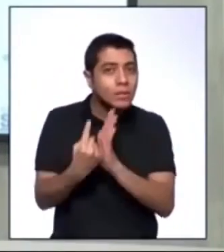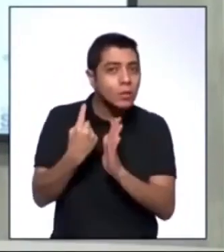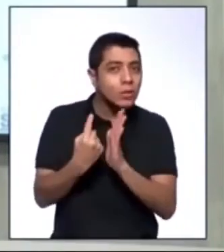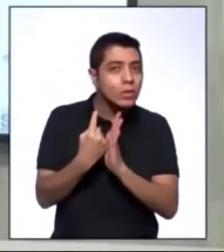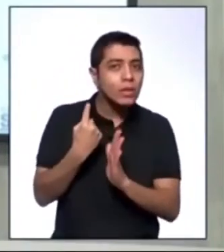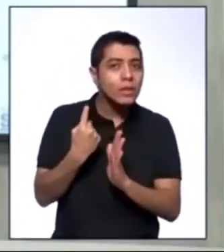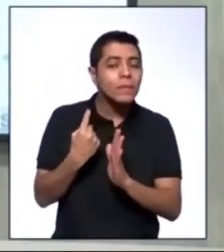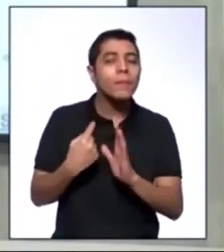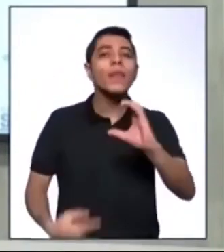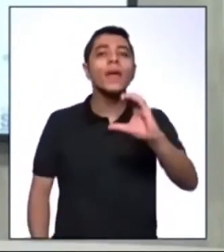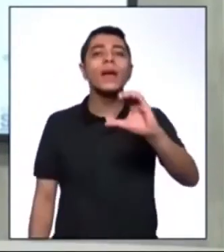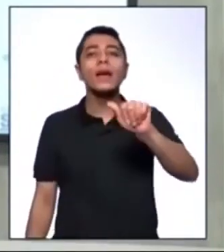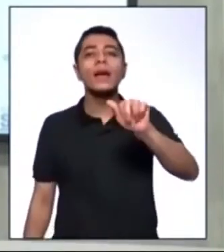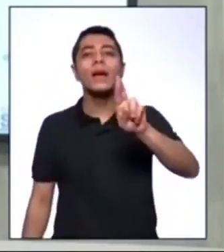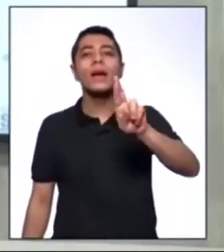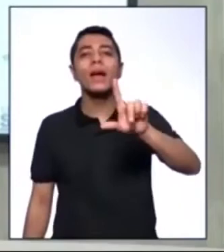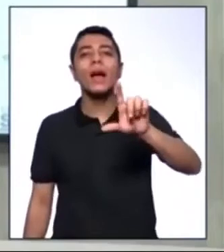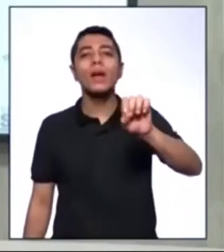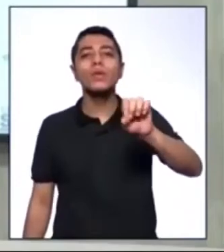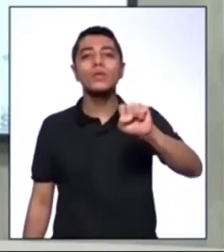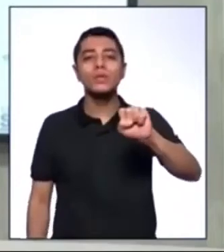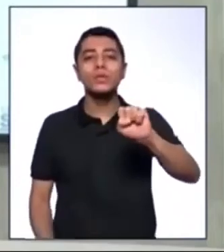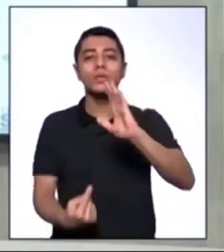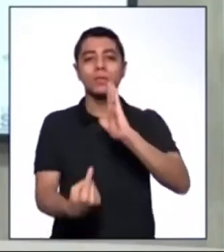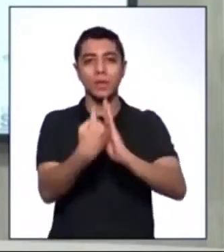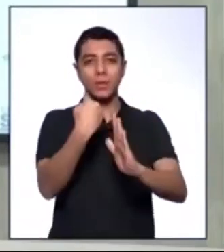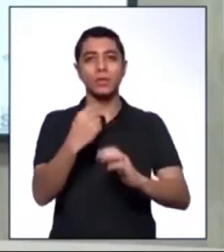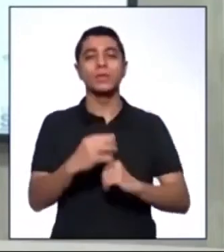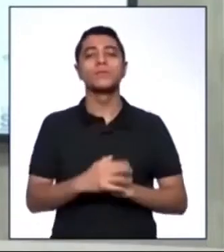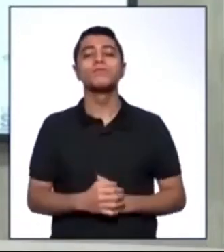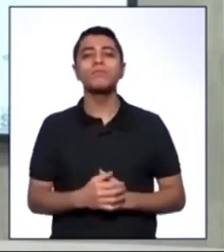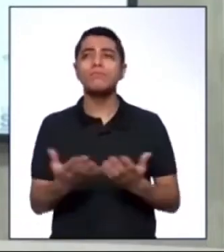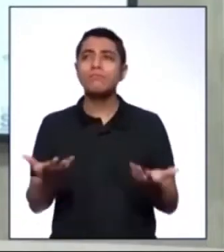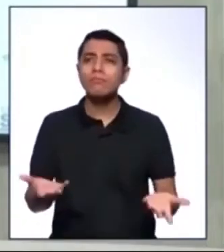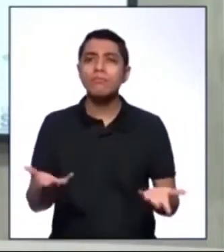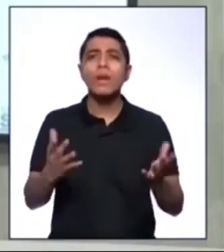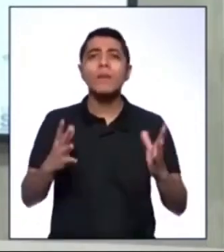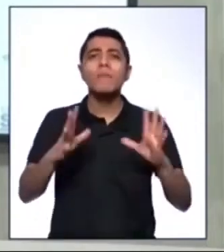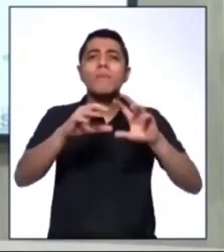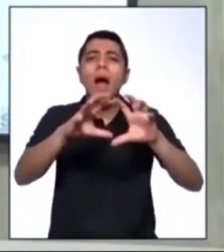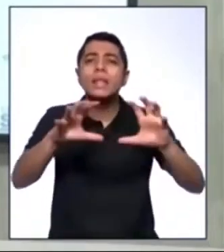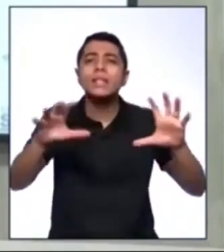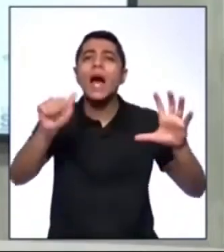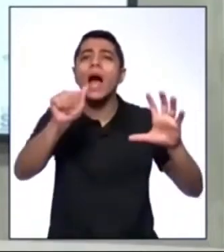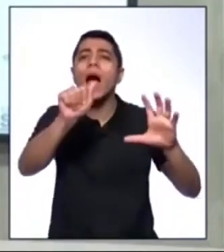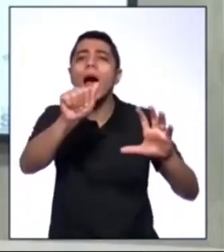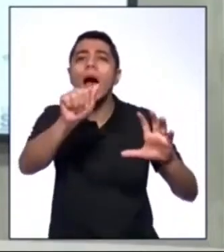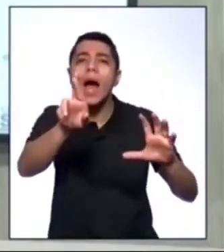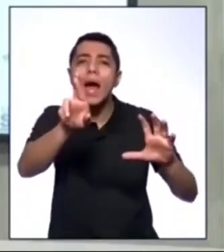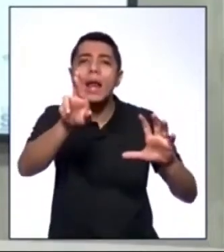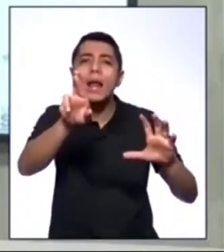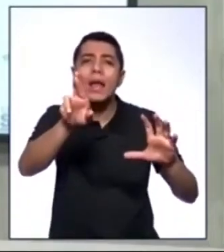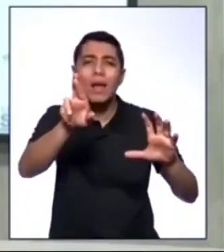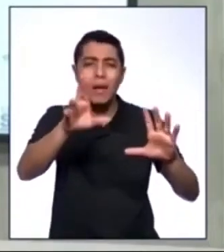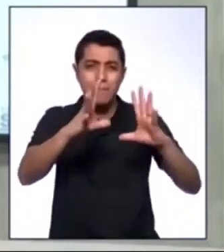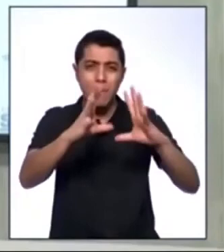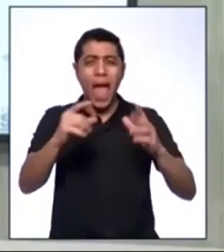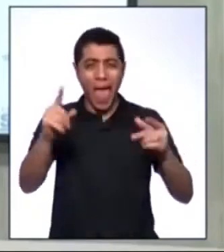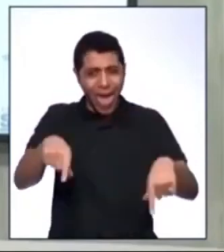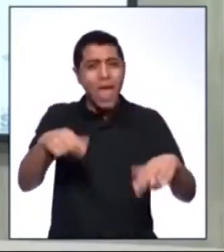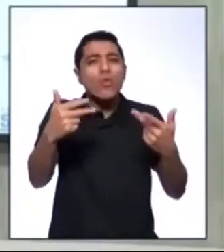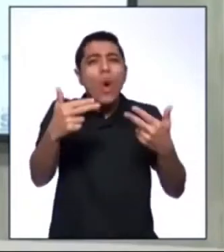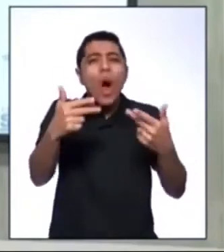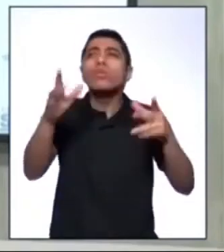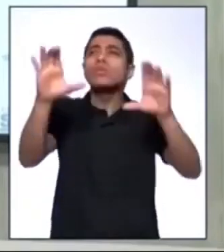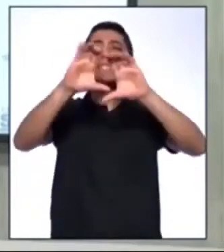O Carlos pergunta: as massas de ar seriam as nuvens? Não exatamente, Carlos. O que são massas de ar? Vamos olhar